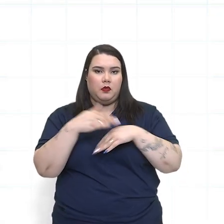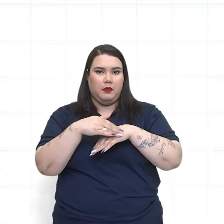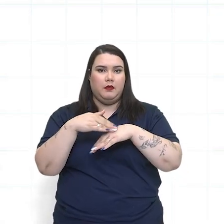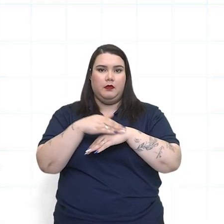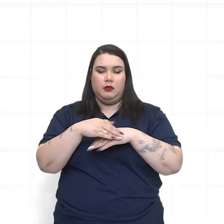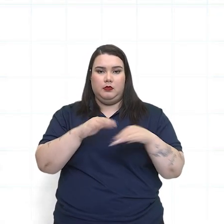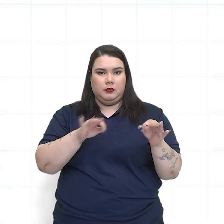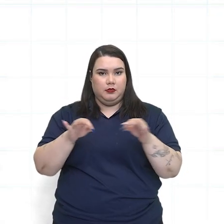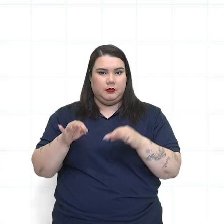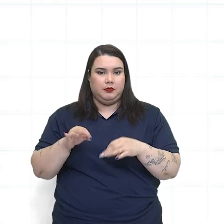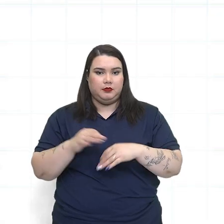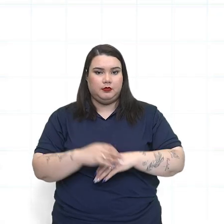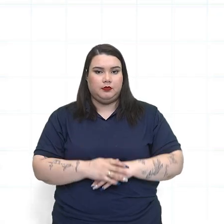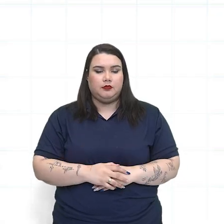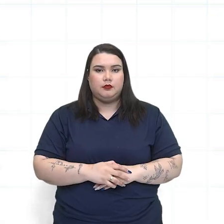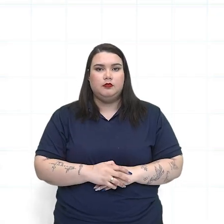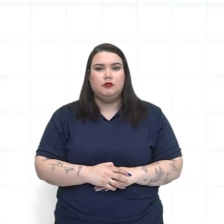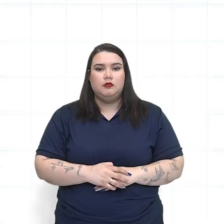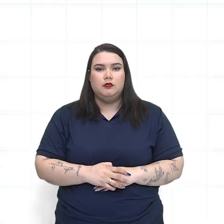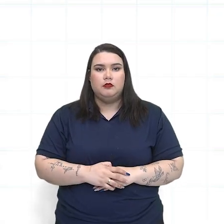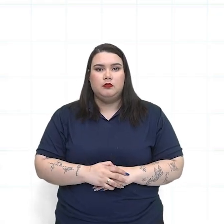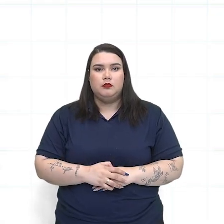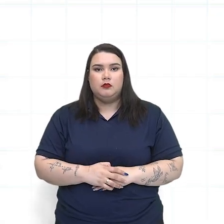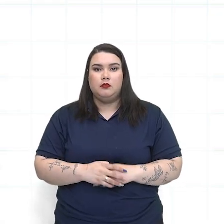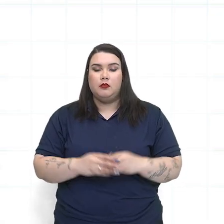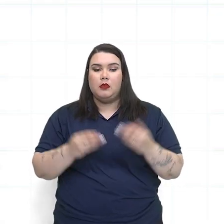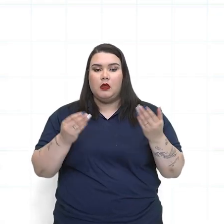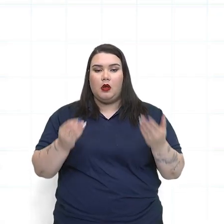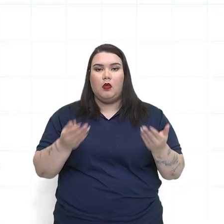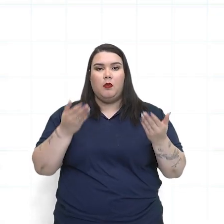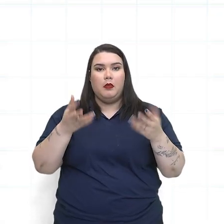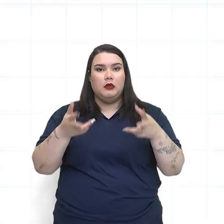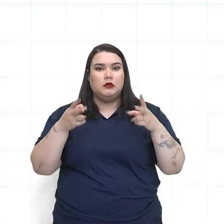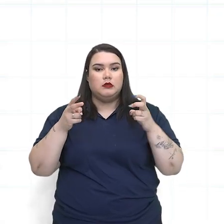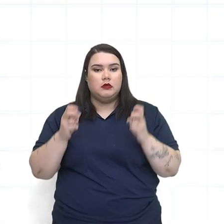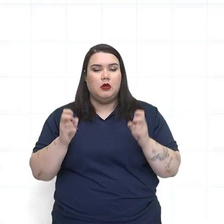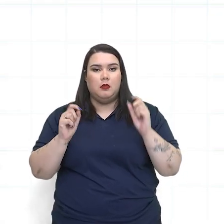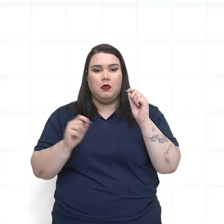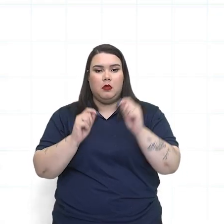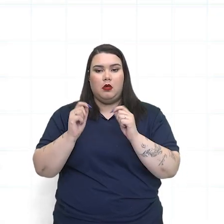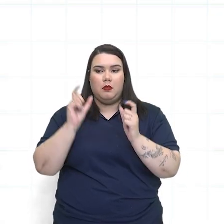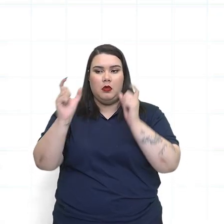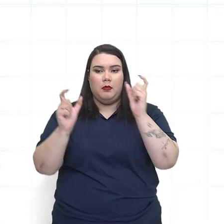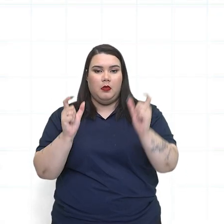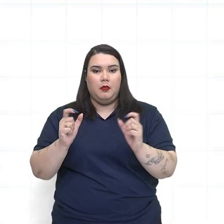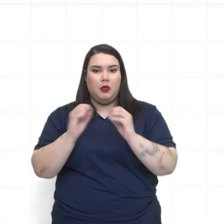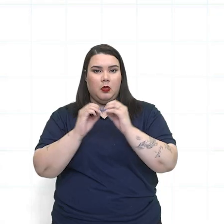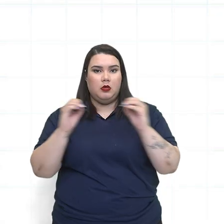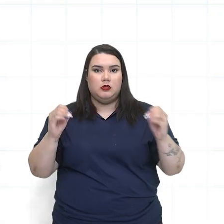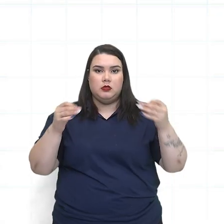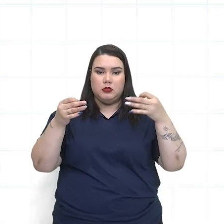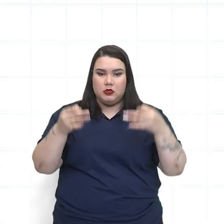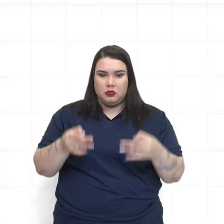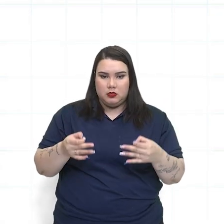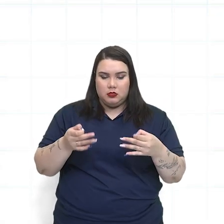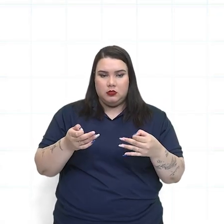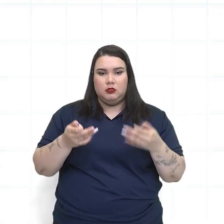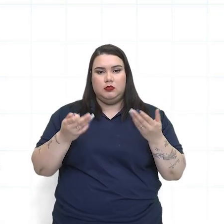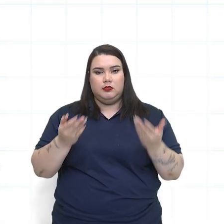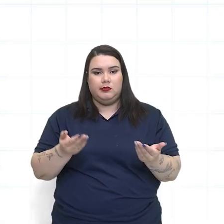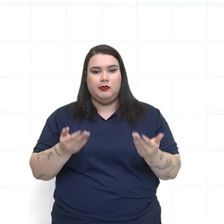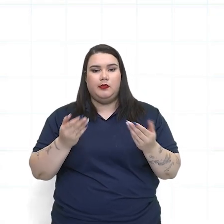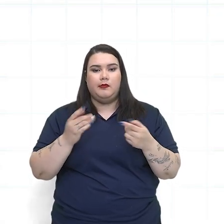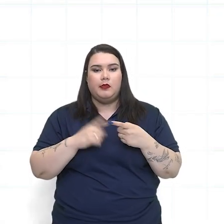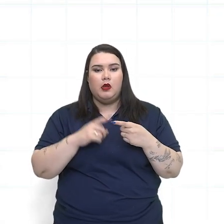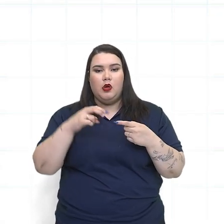está falando, não é? Então, você percebe os termos da oração corretos. Ó, nós